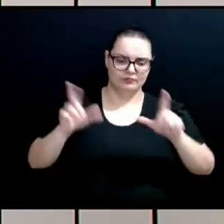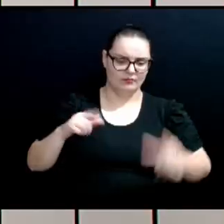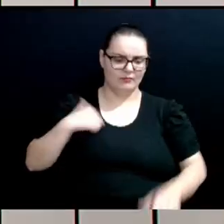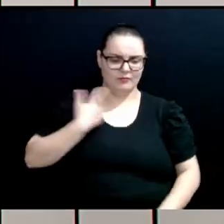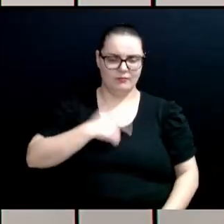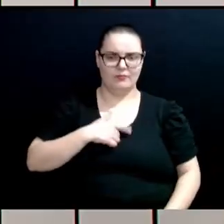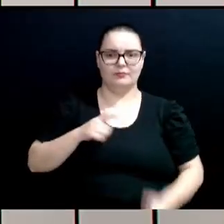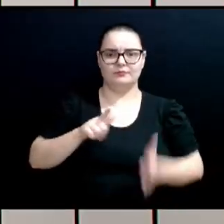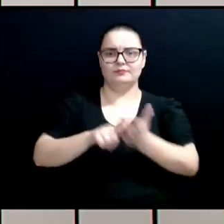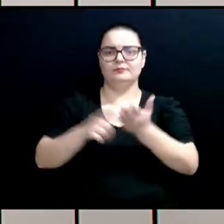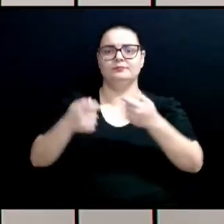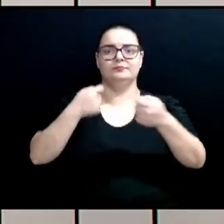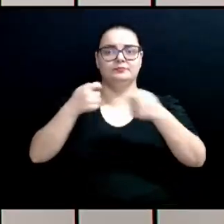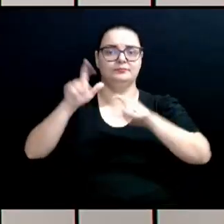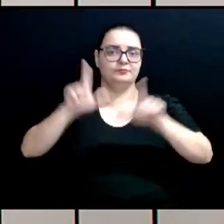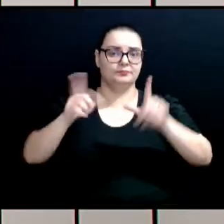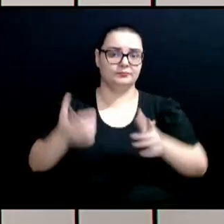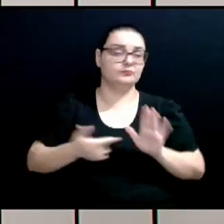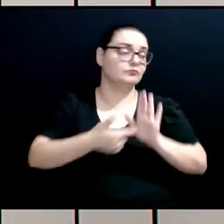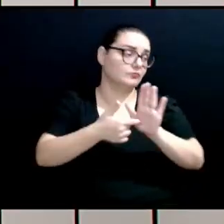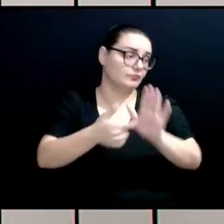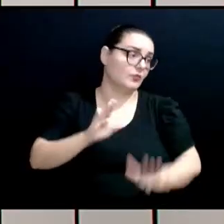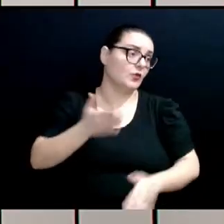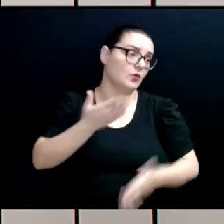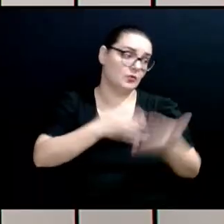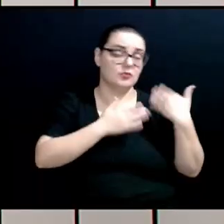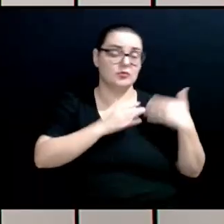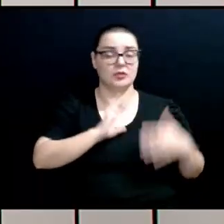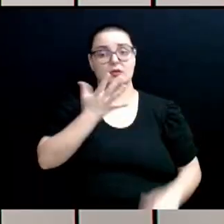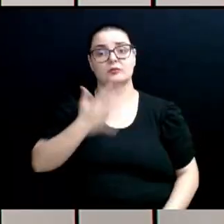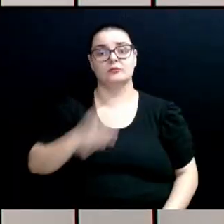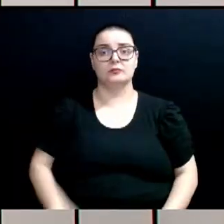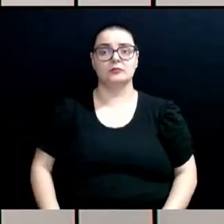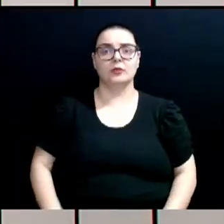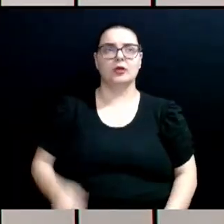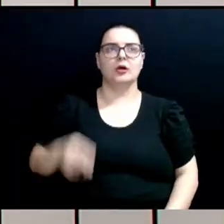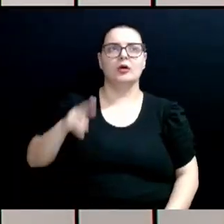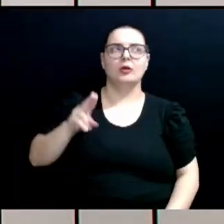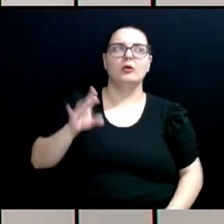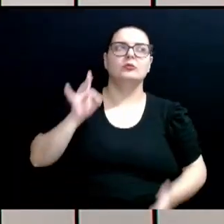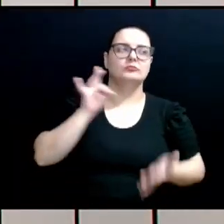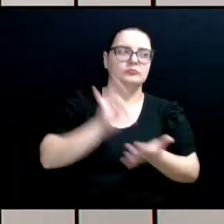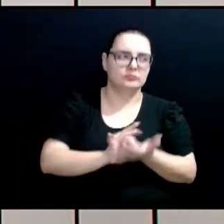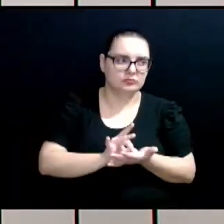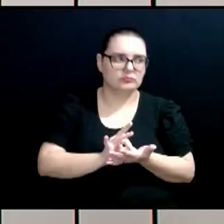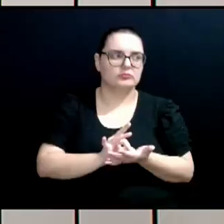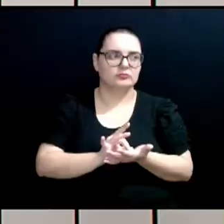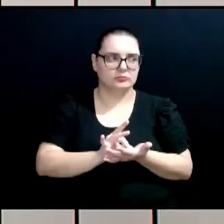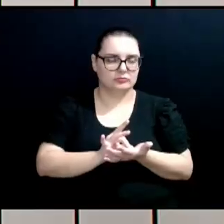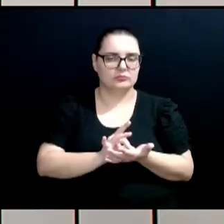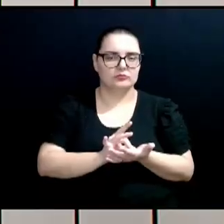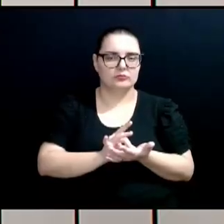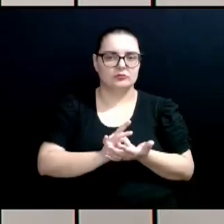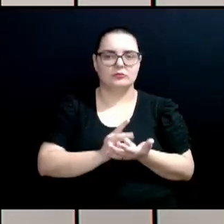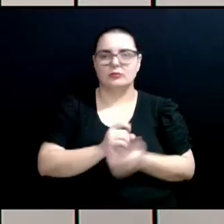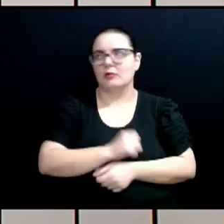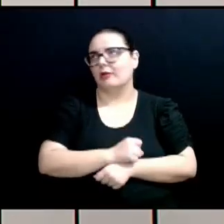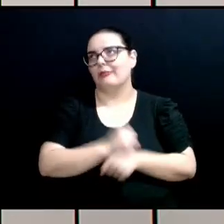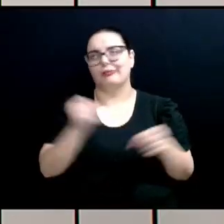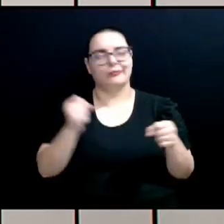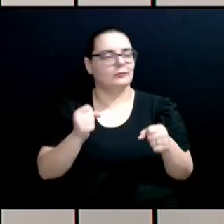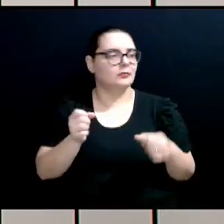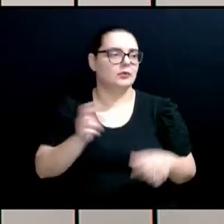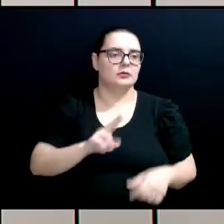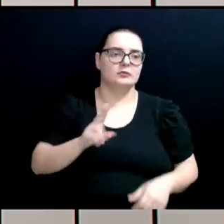só estão mostrando o que já acontecia antes, ou de fato está exagerado? E como é que você enxerga